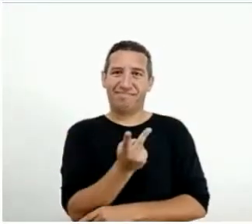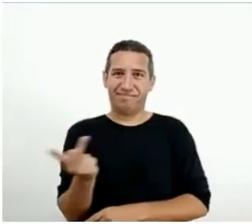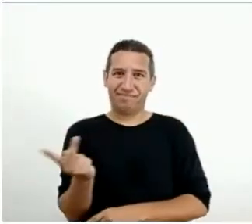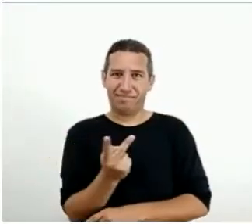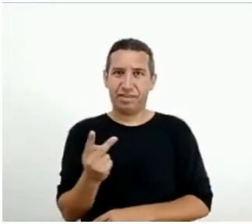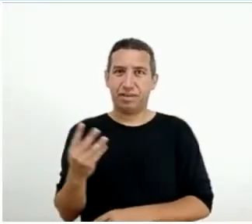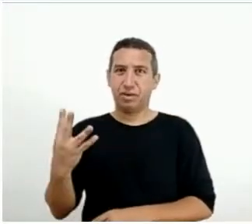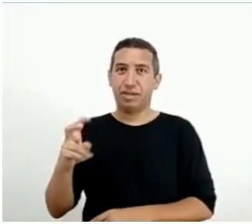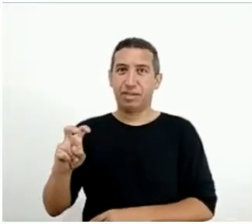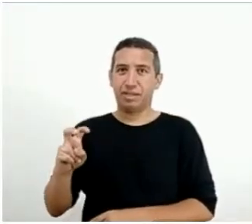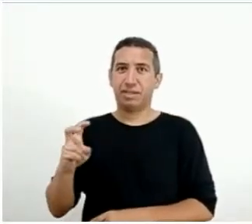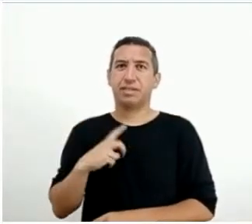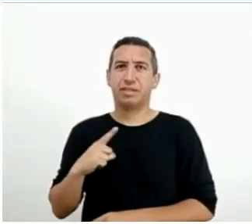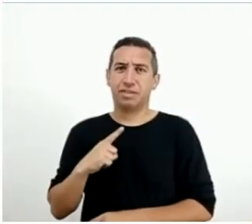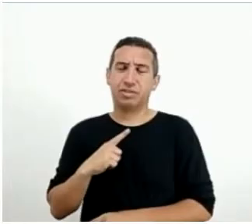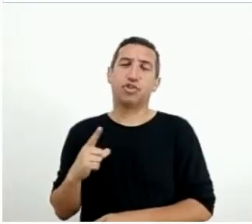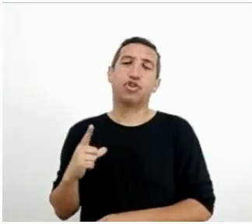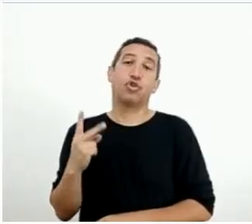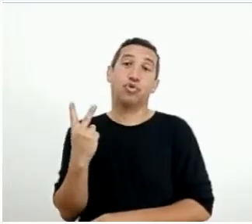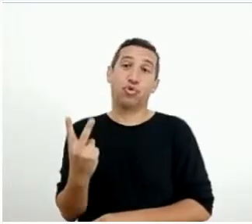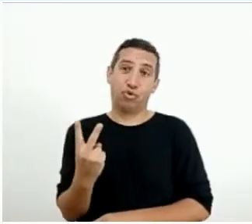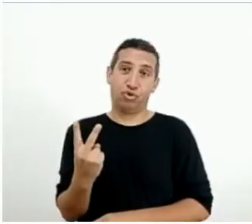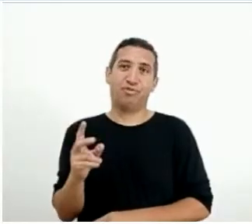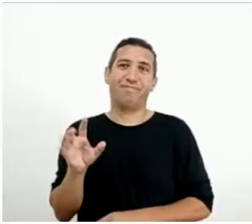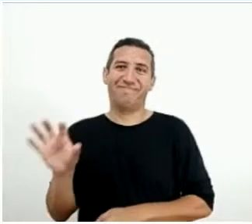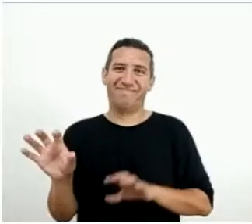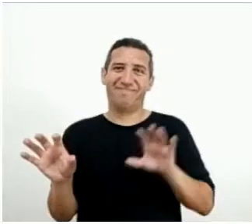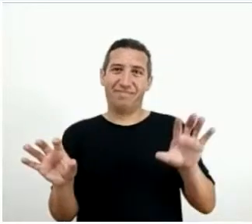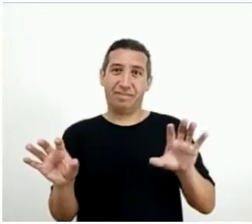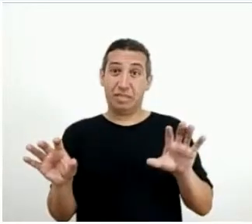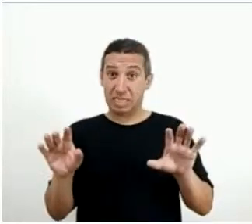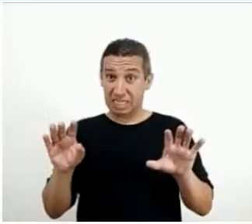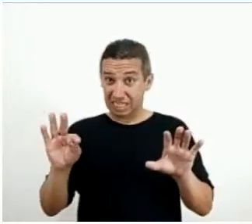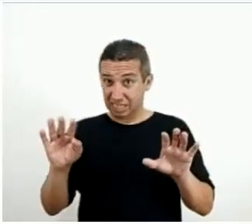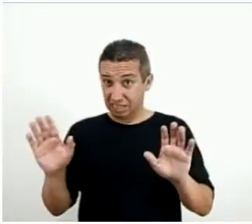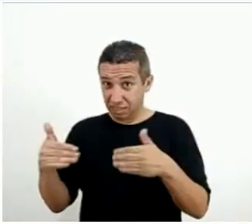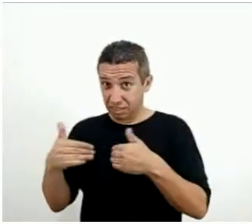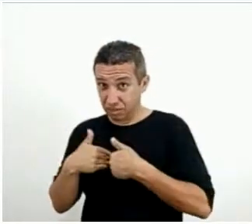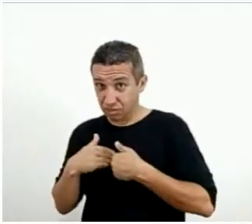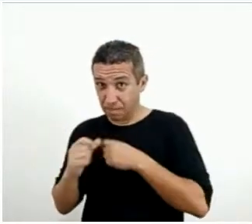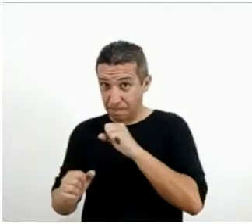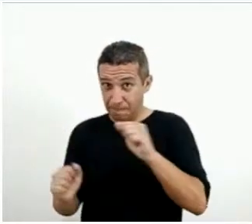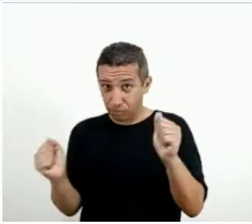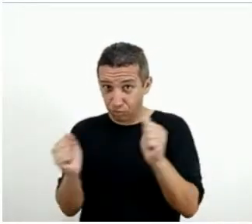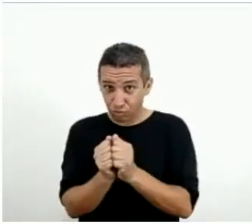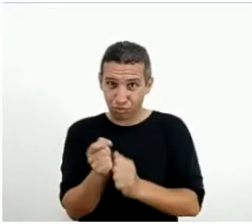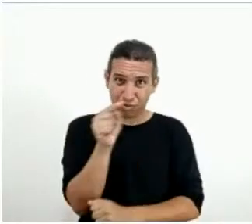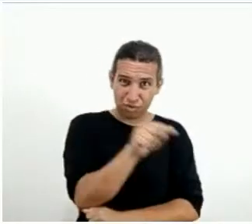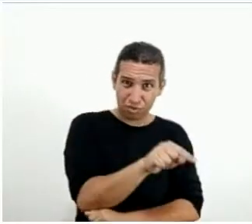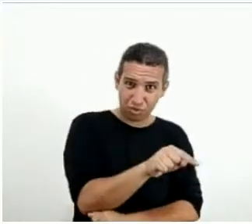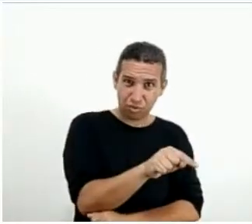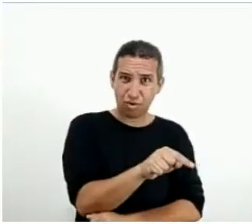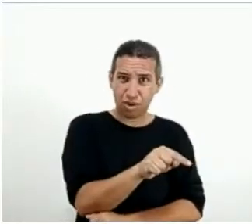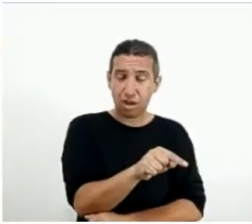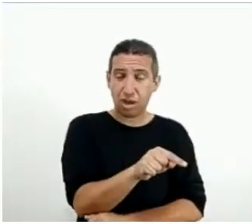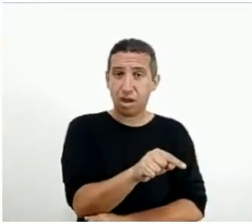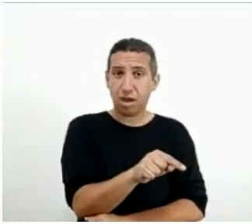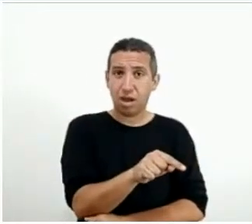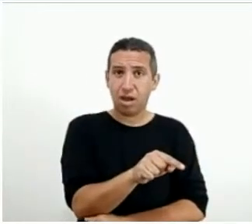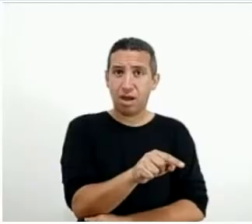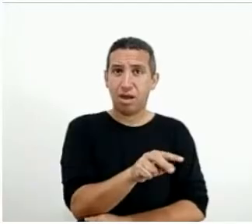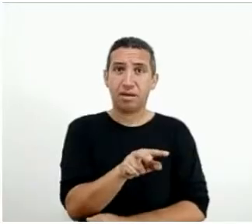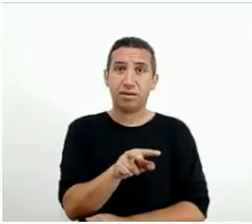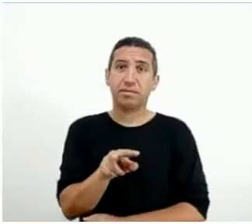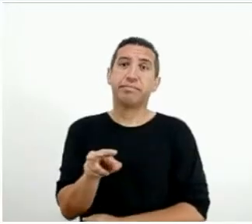os 2, e o fato de ter TEA junto com o TDAH, que é esse grupo menor, aumentou o risco dessas pessoas terem transtorno